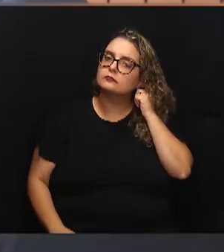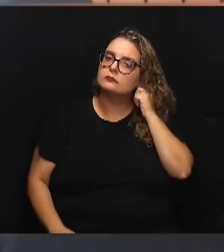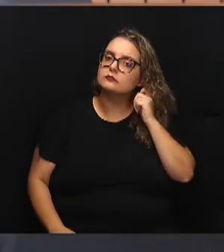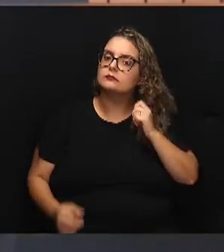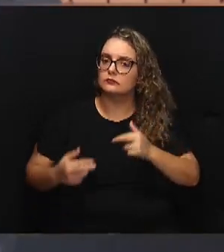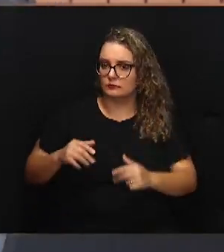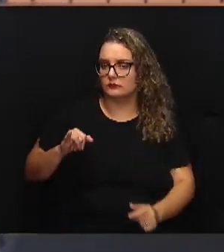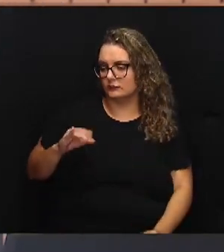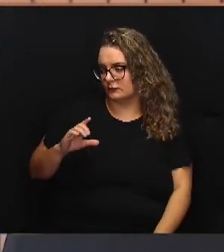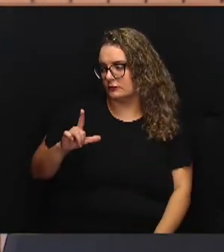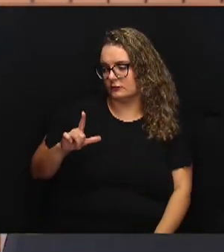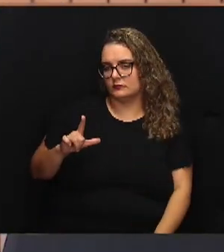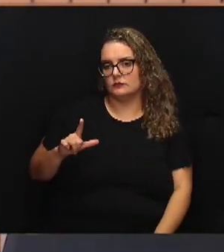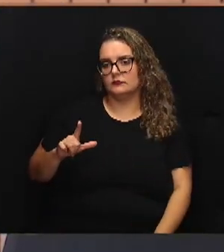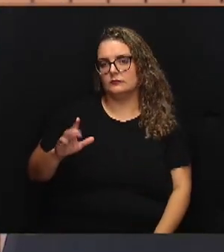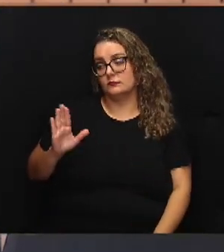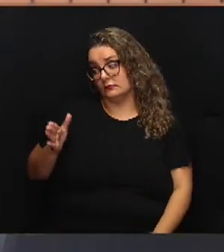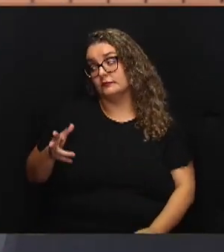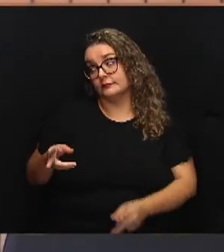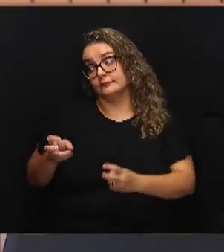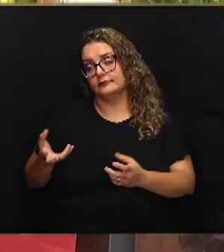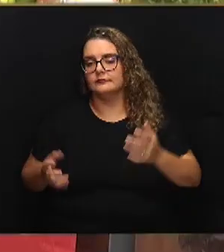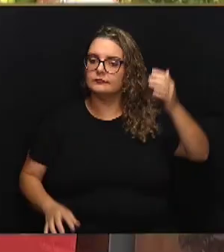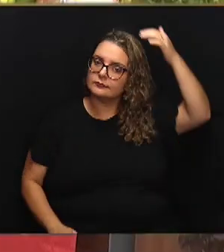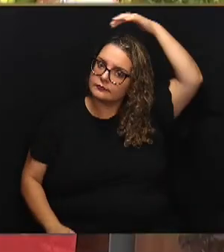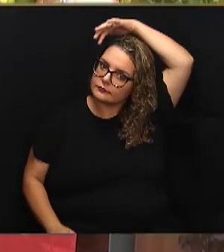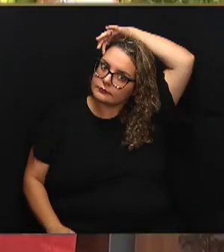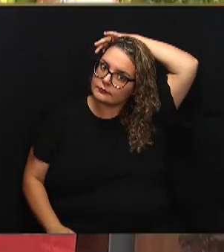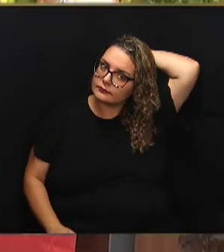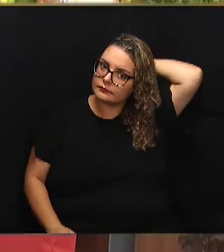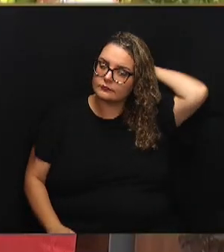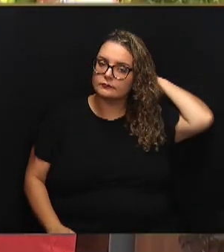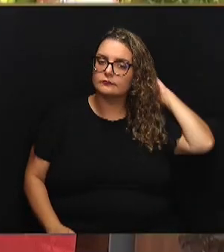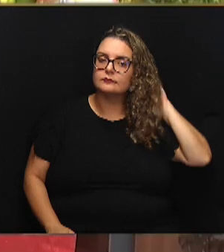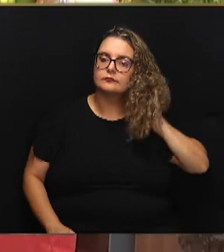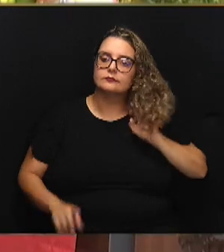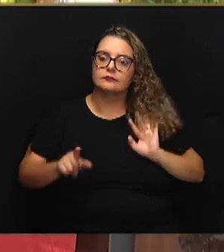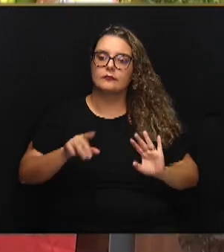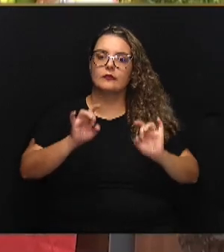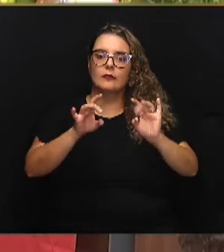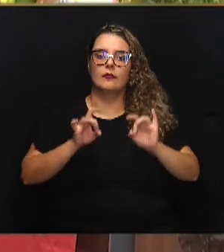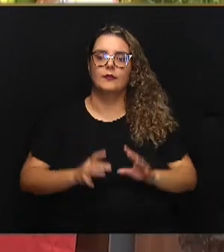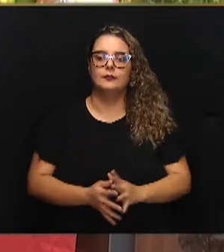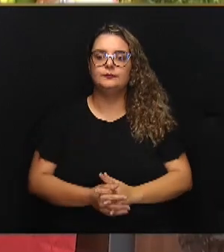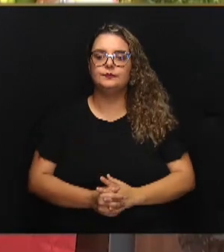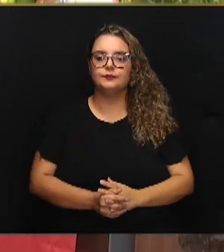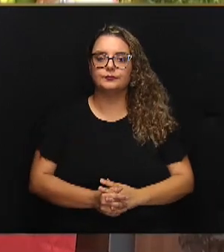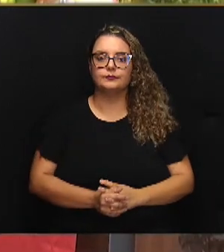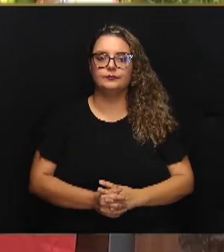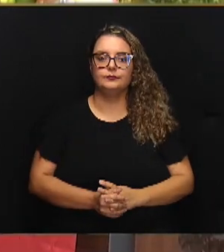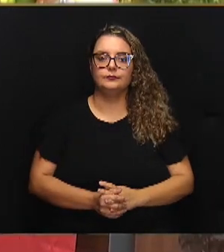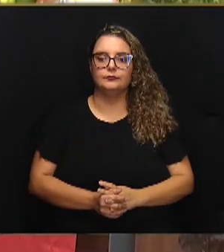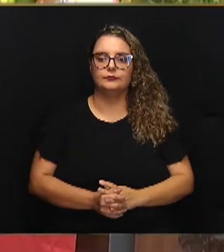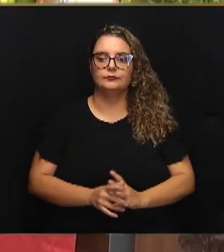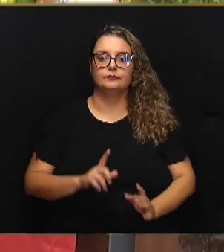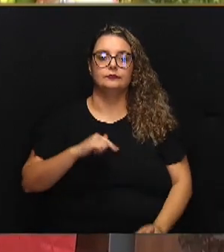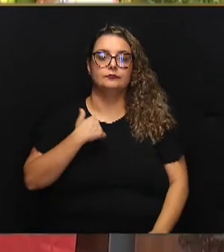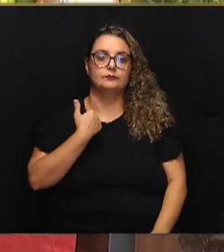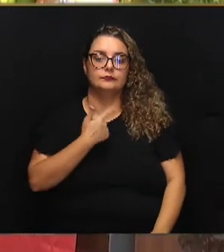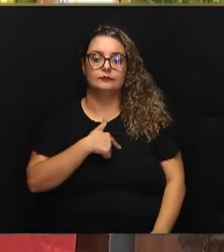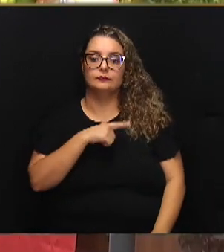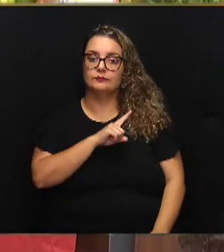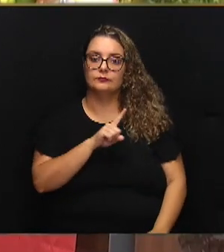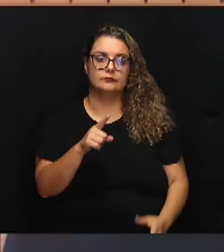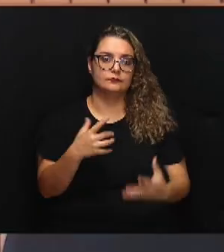que eu acho que você já deve ter percebido, que é muito especial, que é o seguinte: a gente não